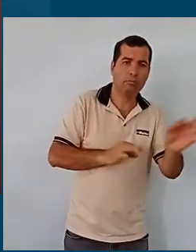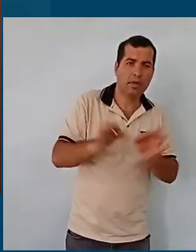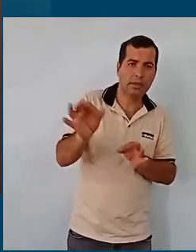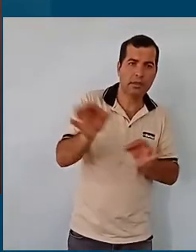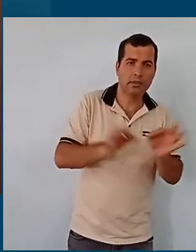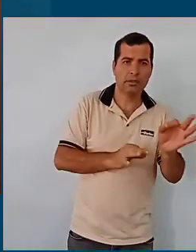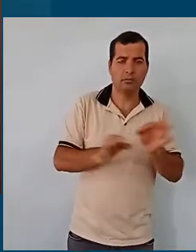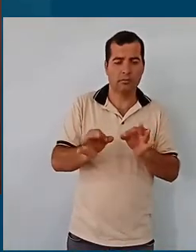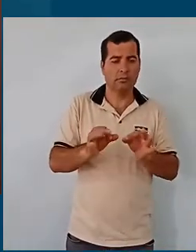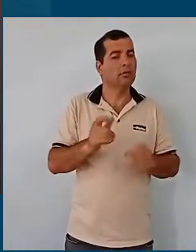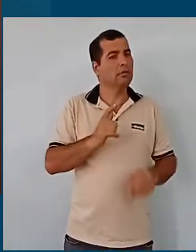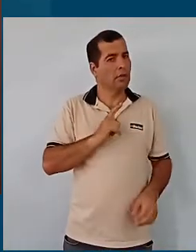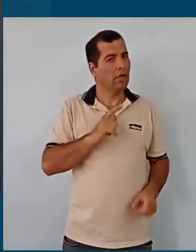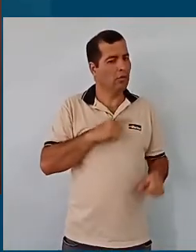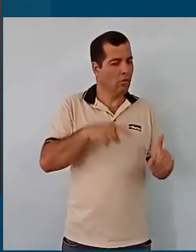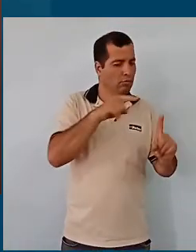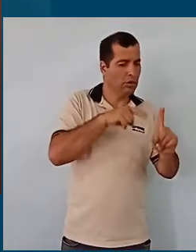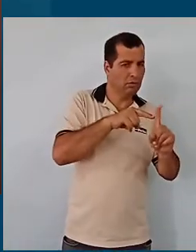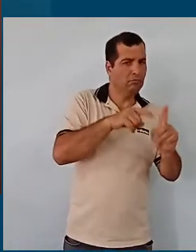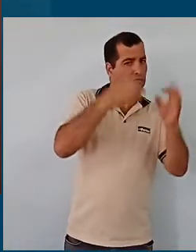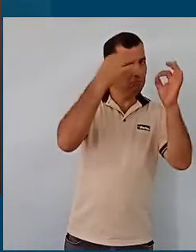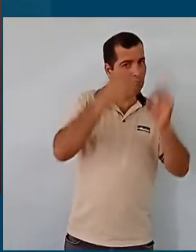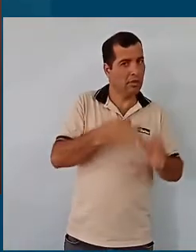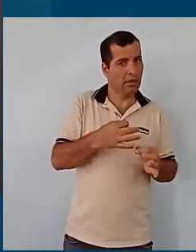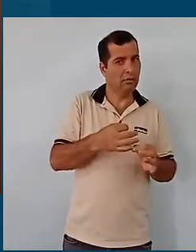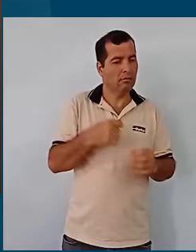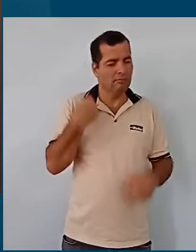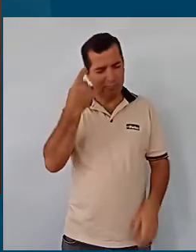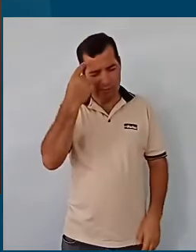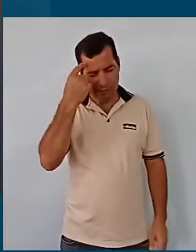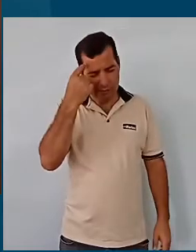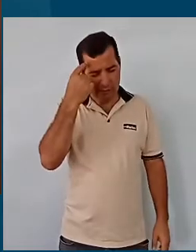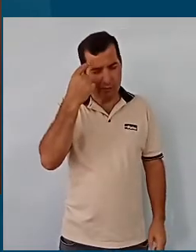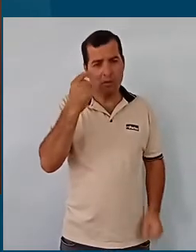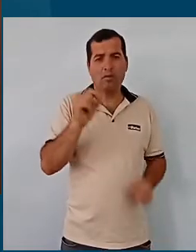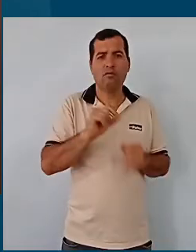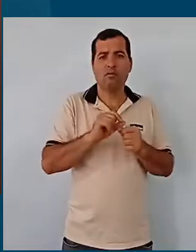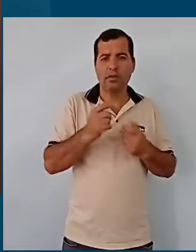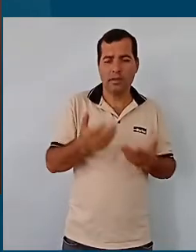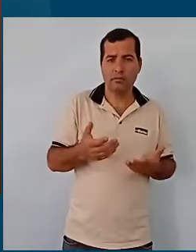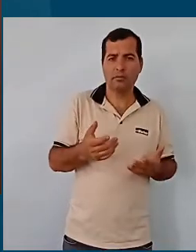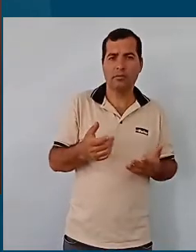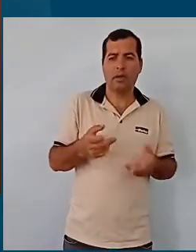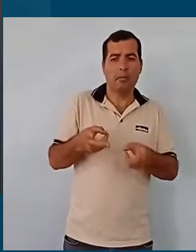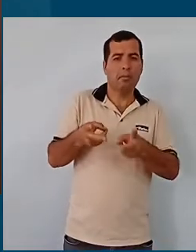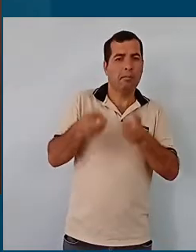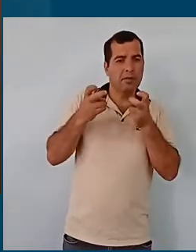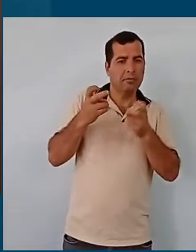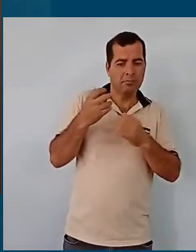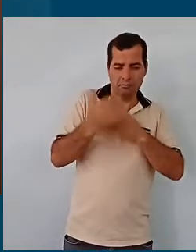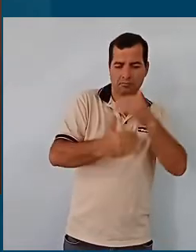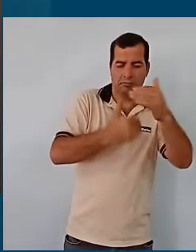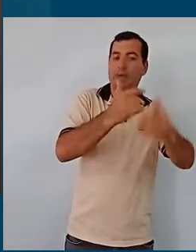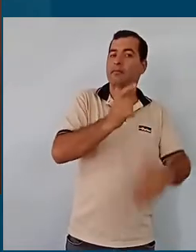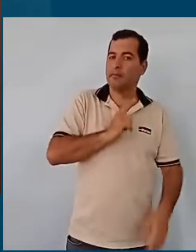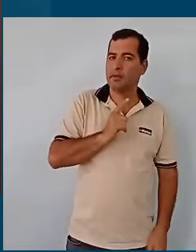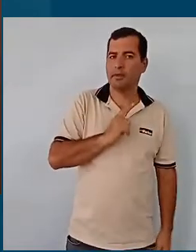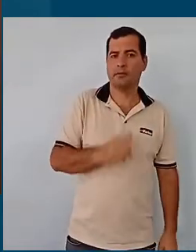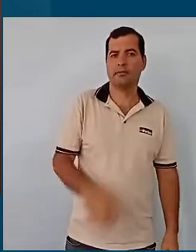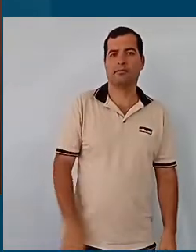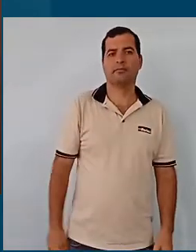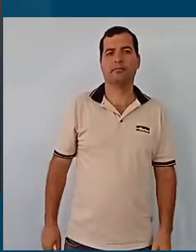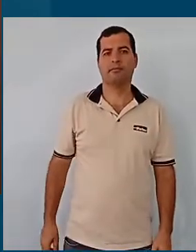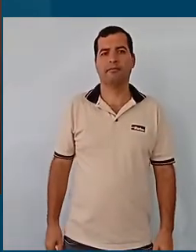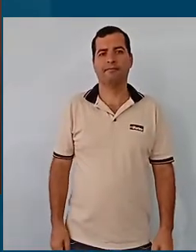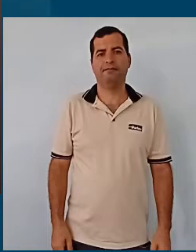com intenção clara, se refletimos sobre o que fazemos e vamos percebendo os avanços naquilo que fazemos. E